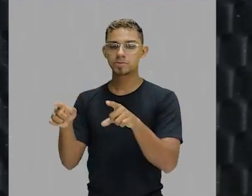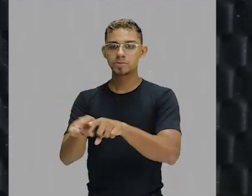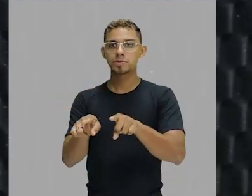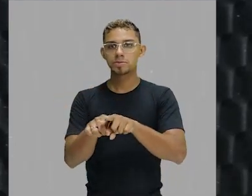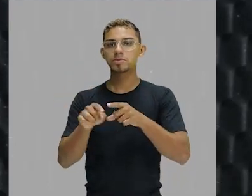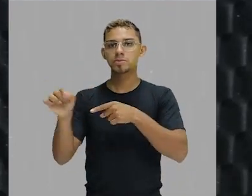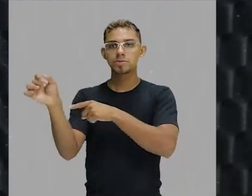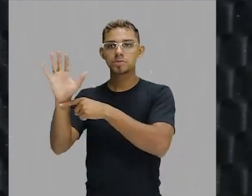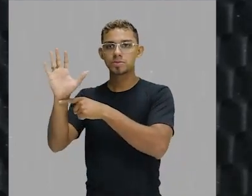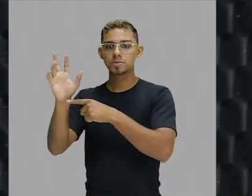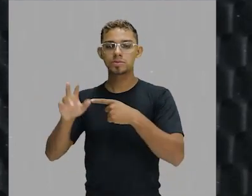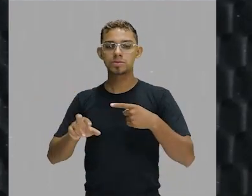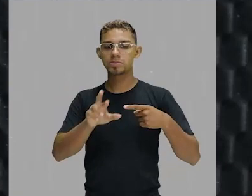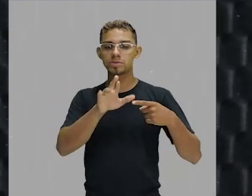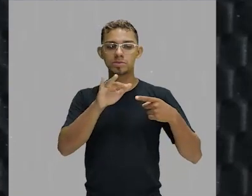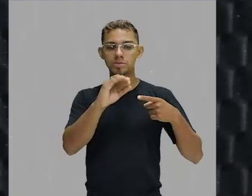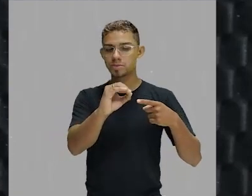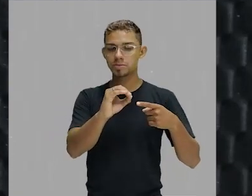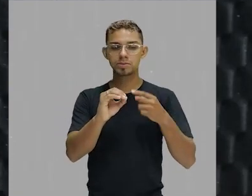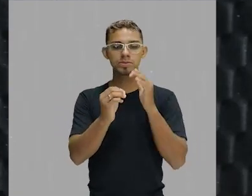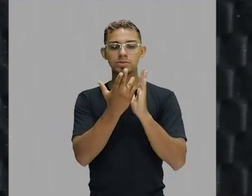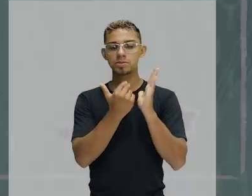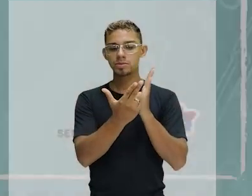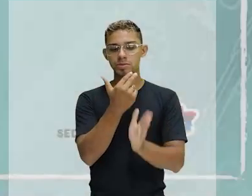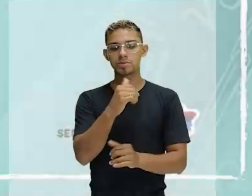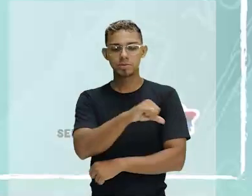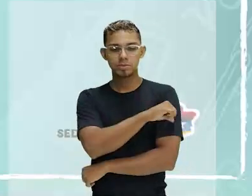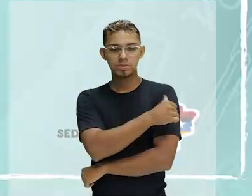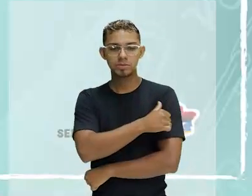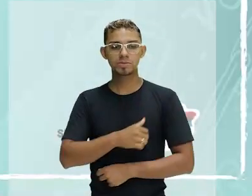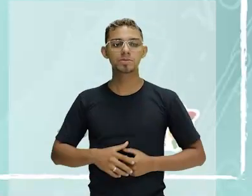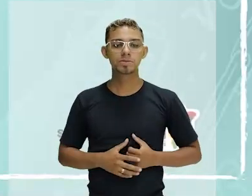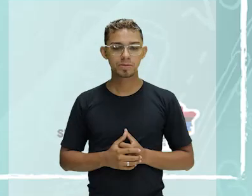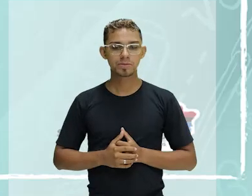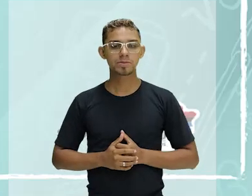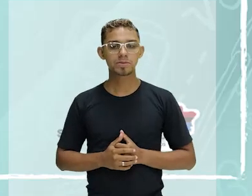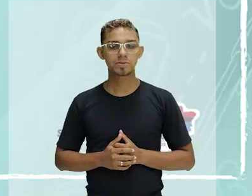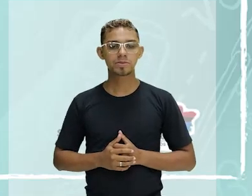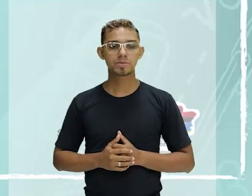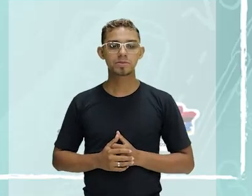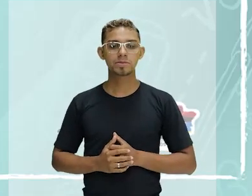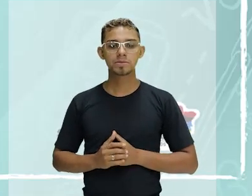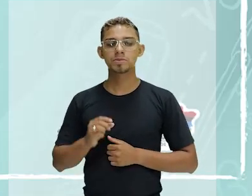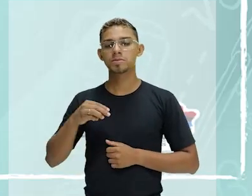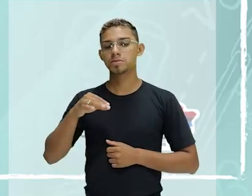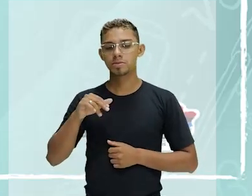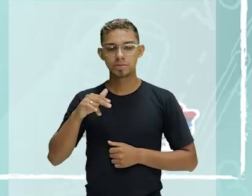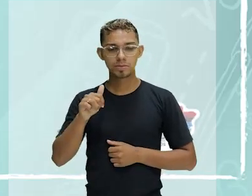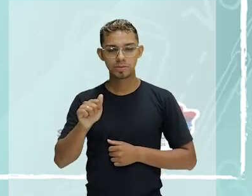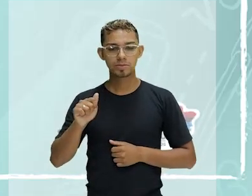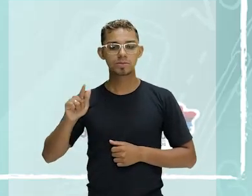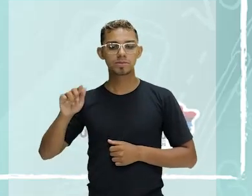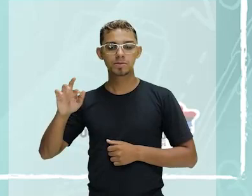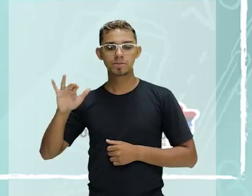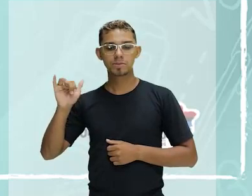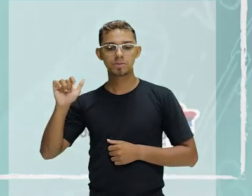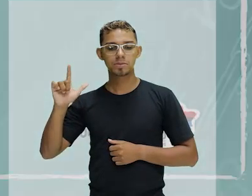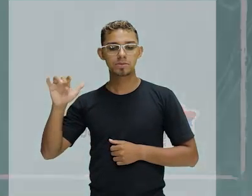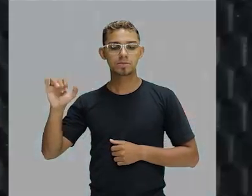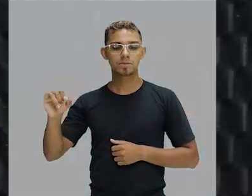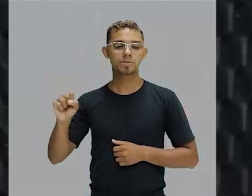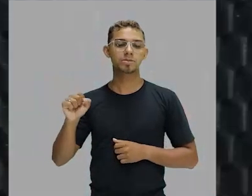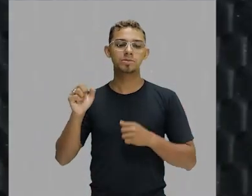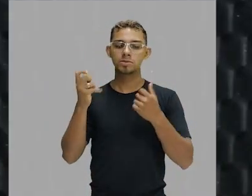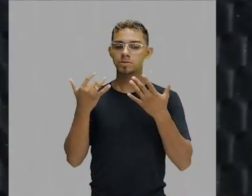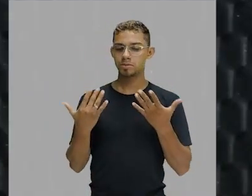temática de filme chamado Rio, aquela animação que você já deve ter visto. Pampulha, Belo Horizonte, Minas Gerais, até uma polêmica que o atual